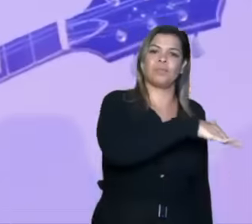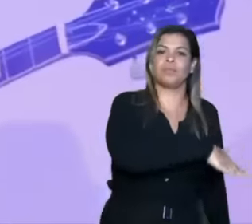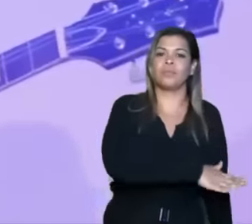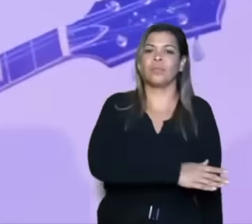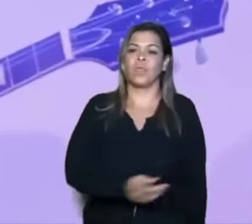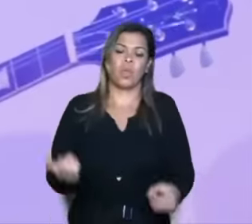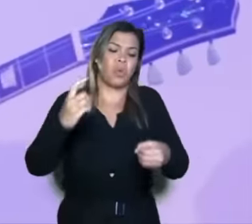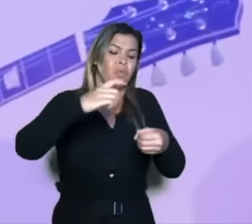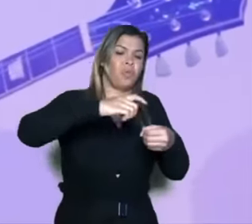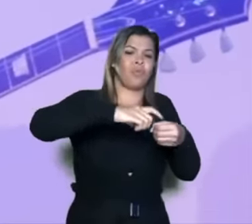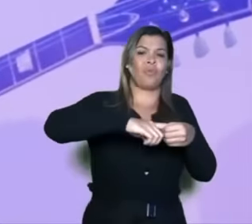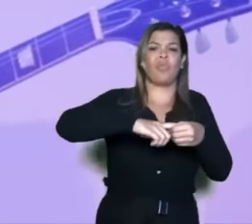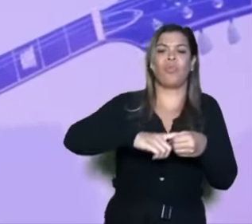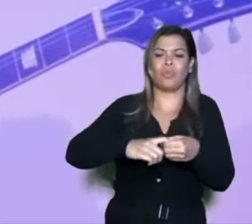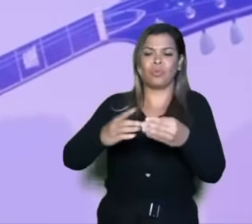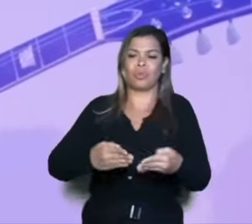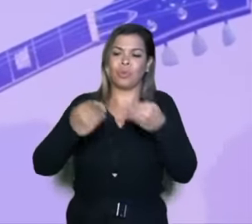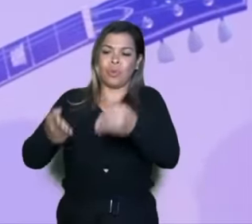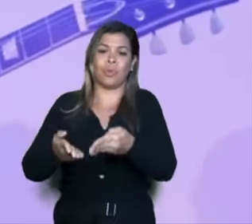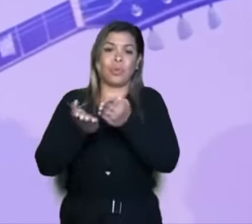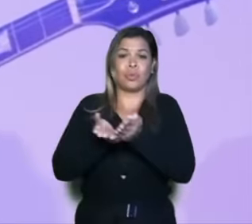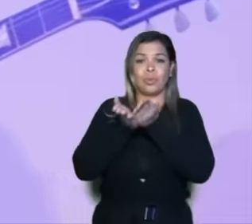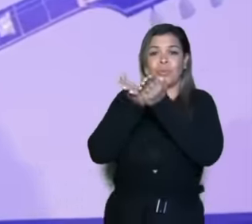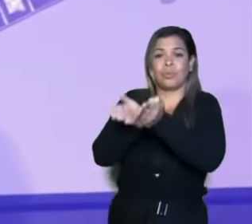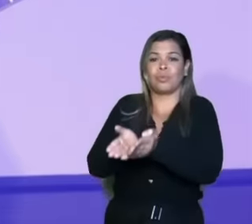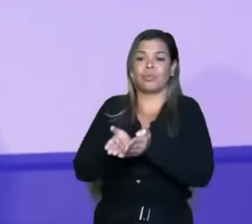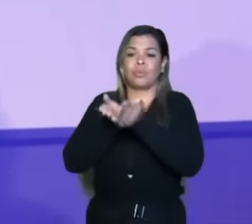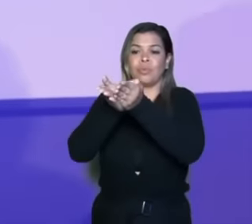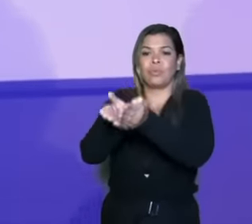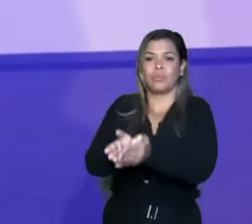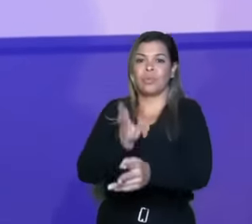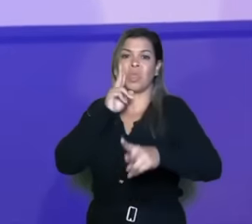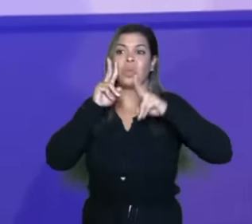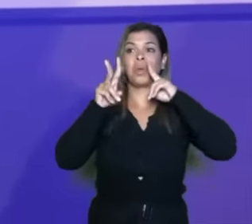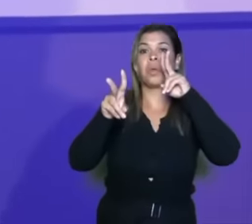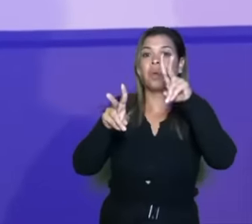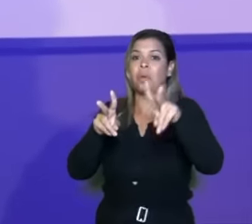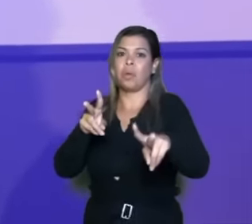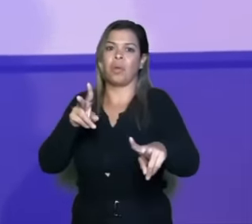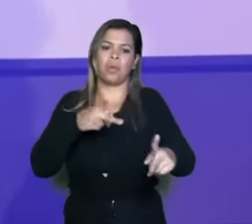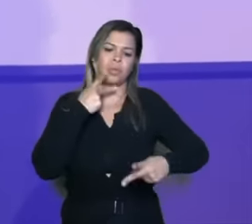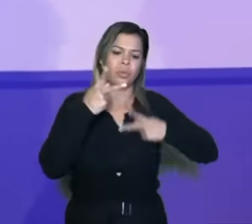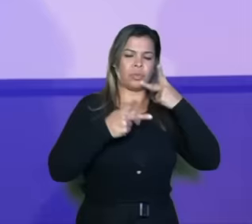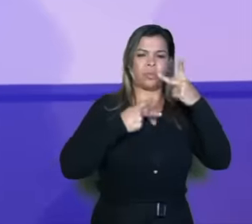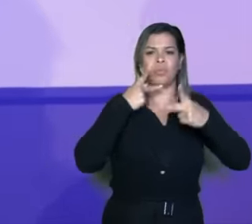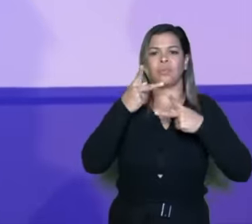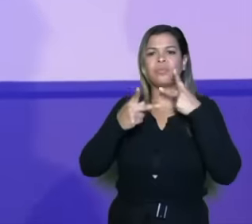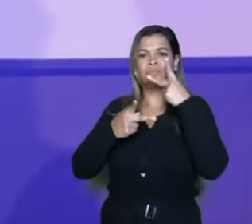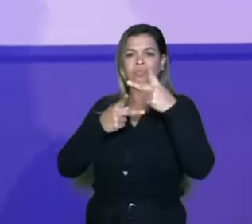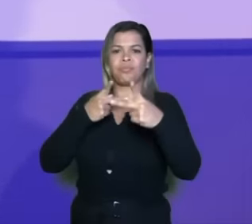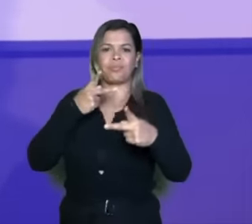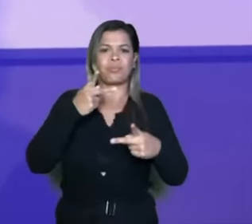Volte agora para o barco e escute o que vou falar. Sobre